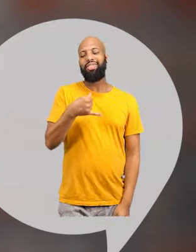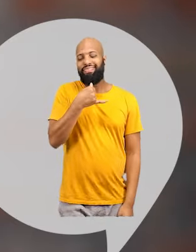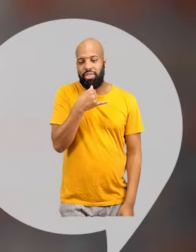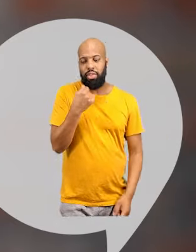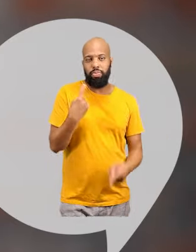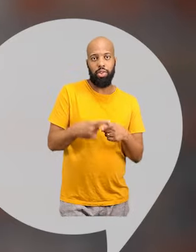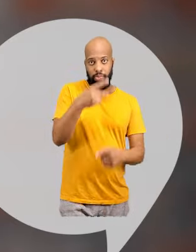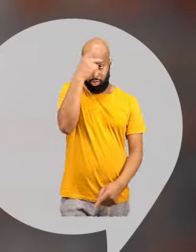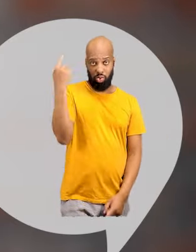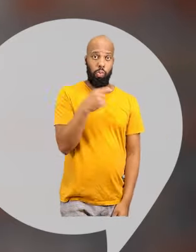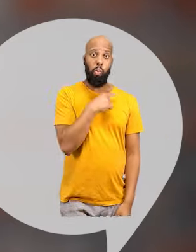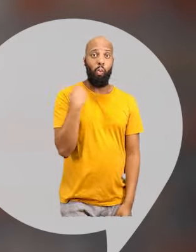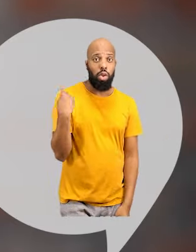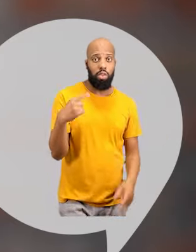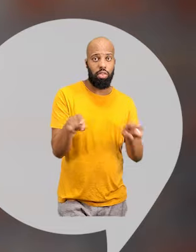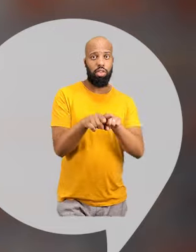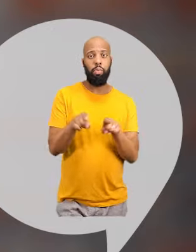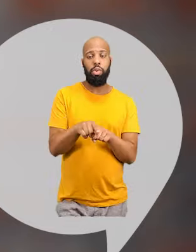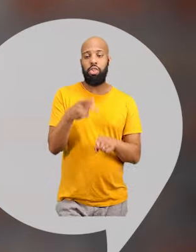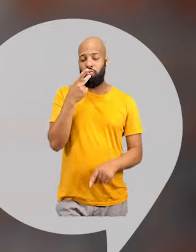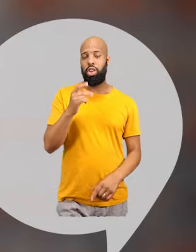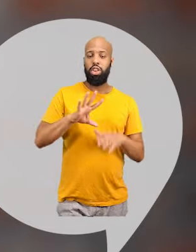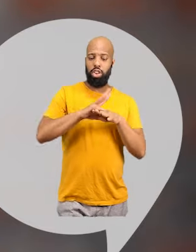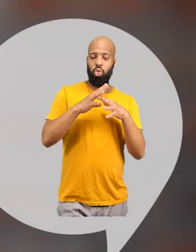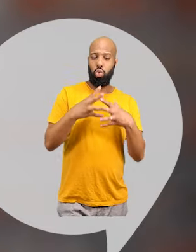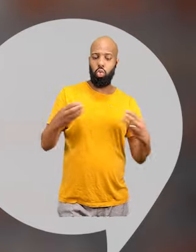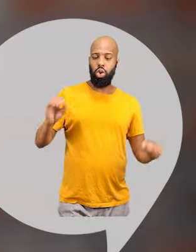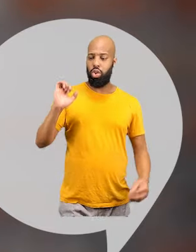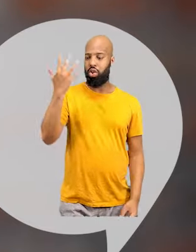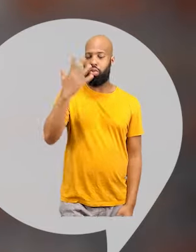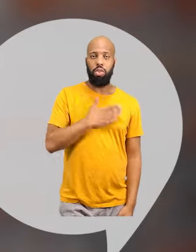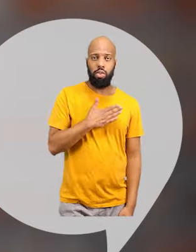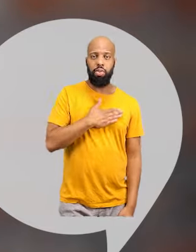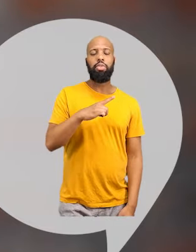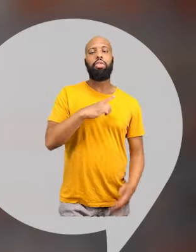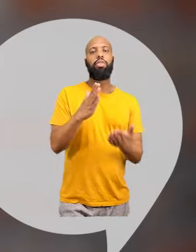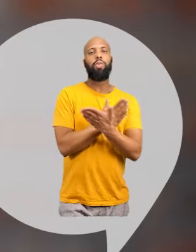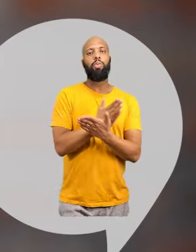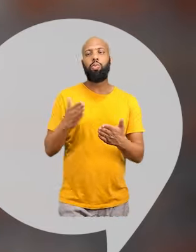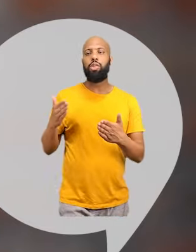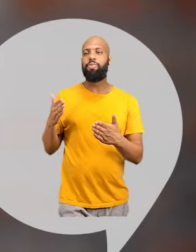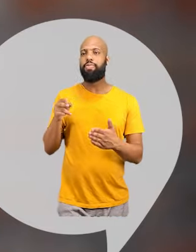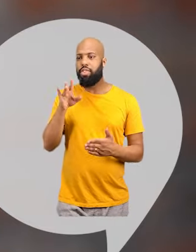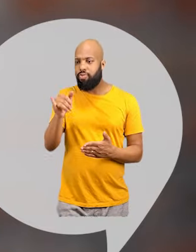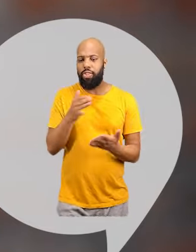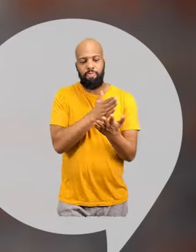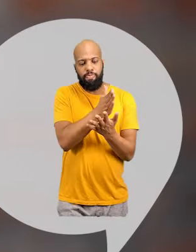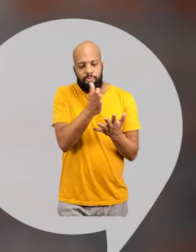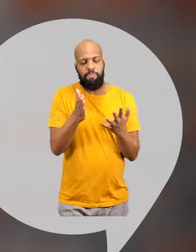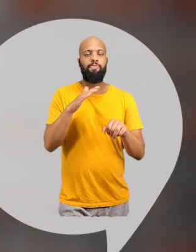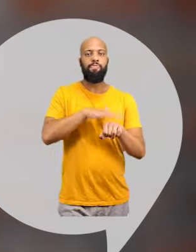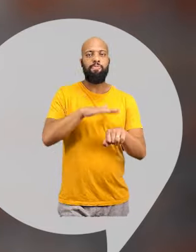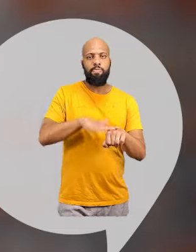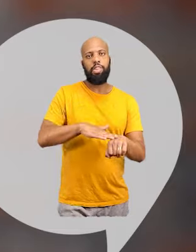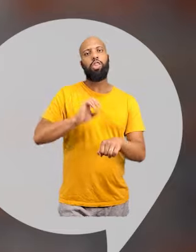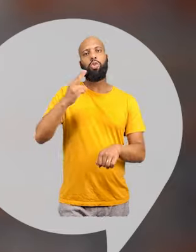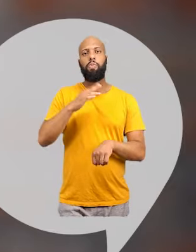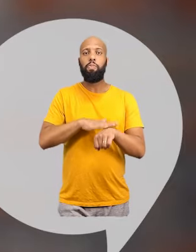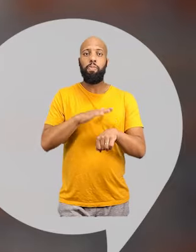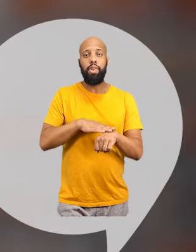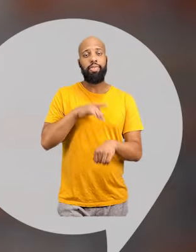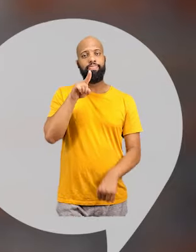tem músicas que falam sobre a cura do que aconteceu comigo temos músicas que permeiam isso sabe que falam sobre momentos ou tipo